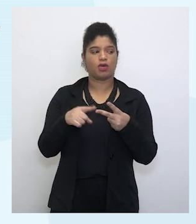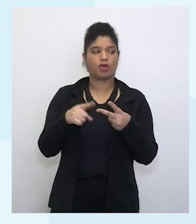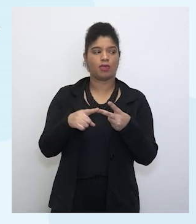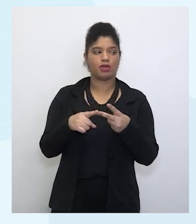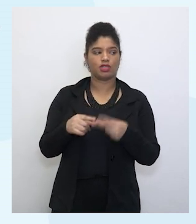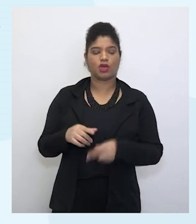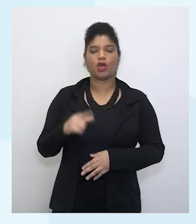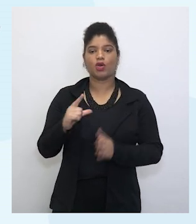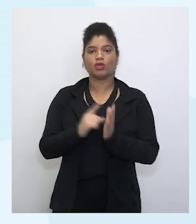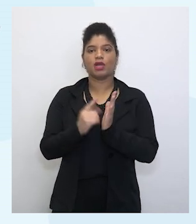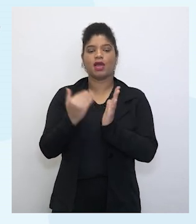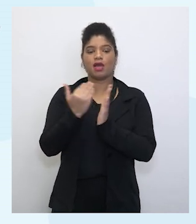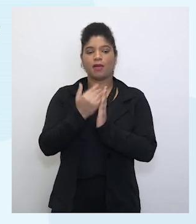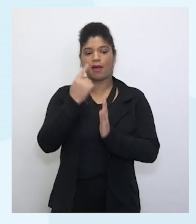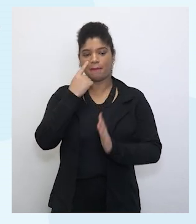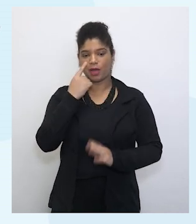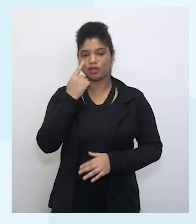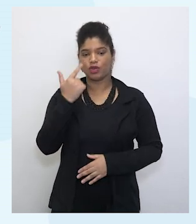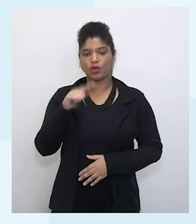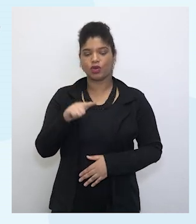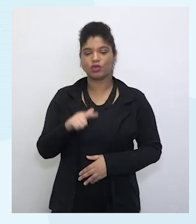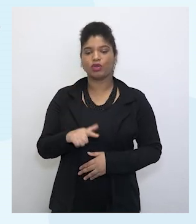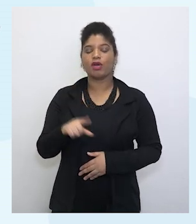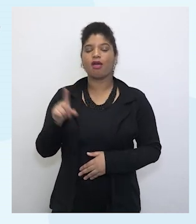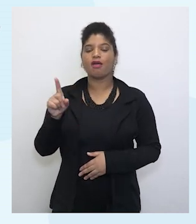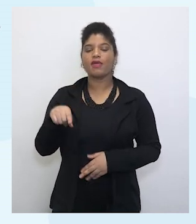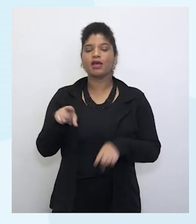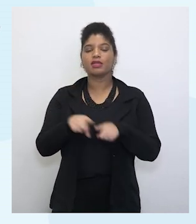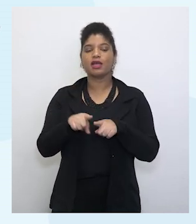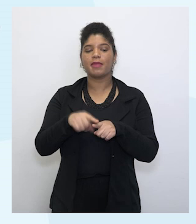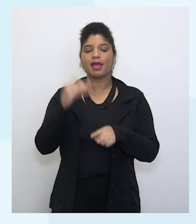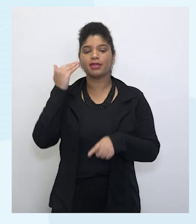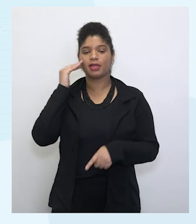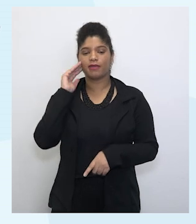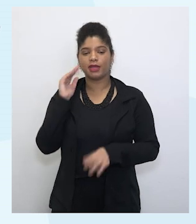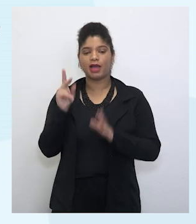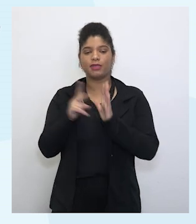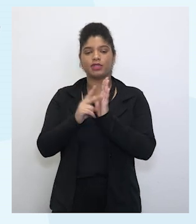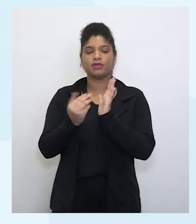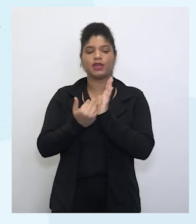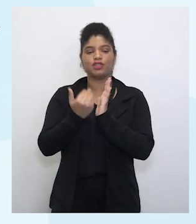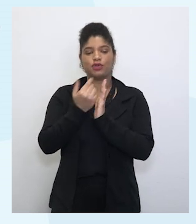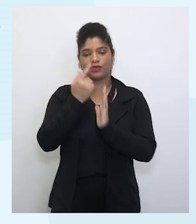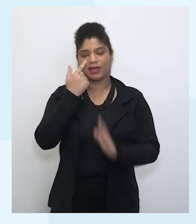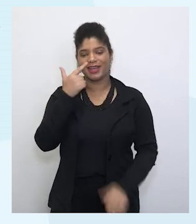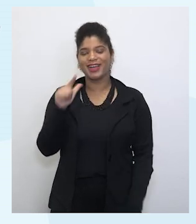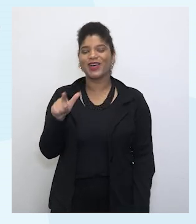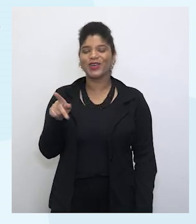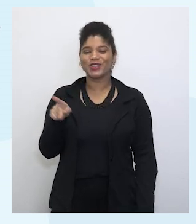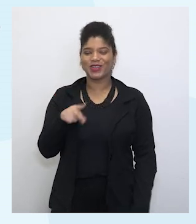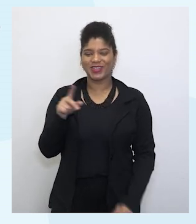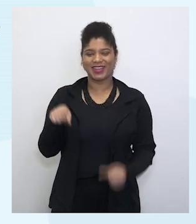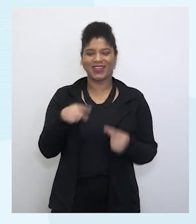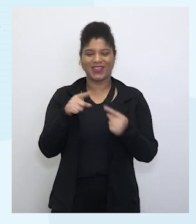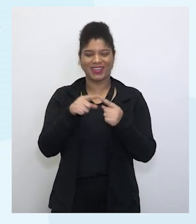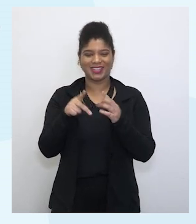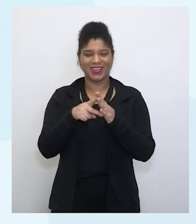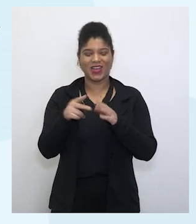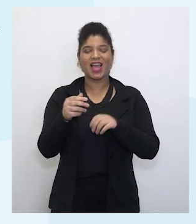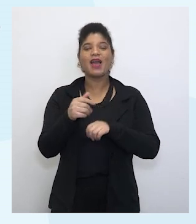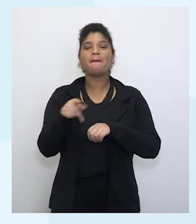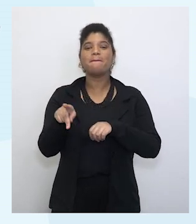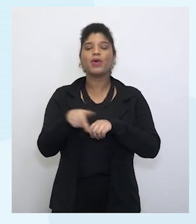and objectives of advertisements. E entendemos os aspectos e os objetivos